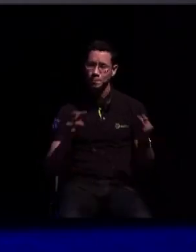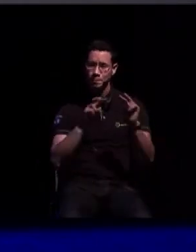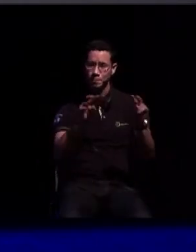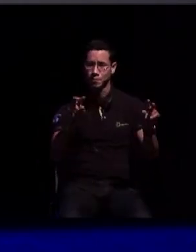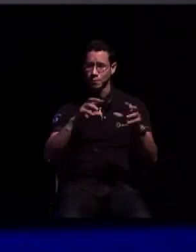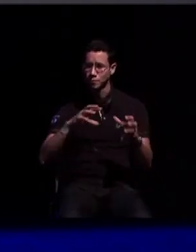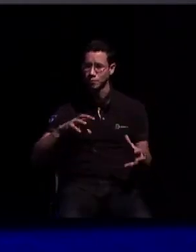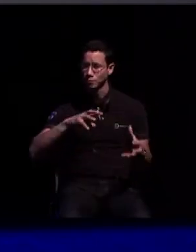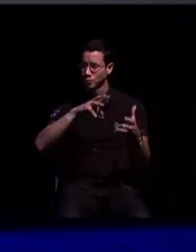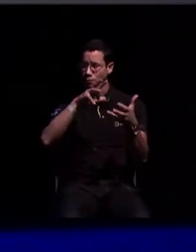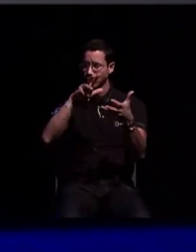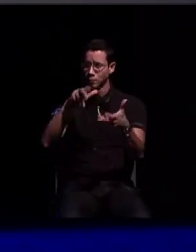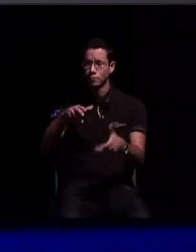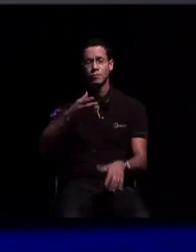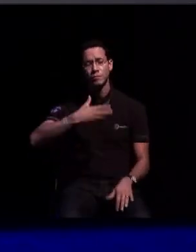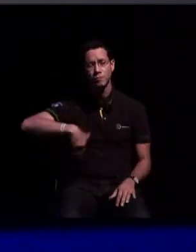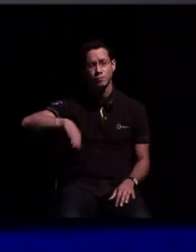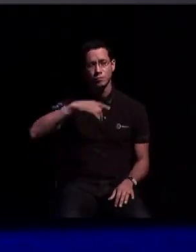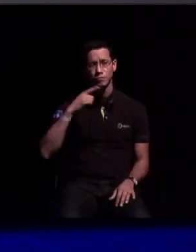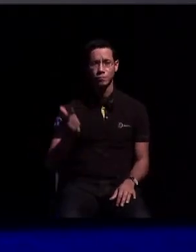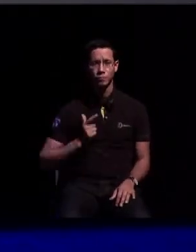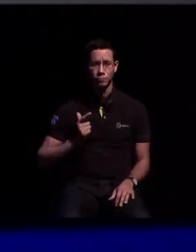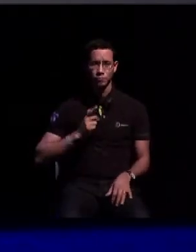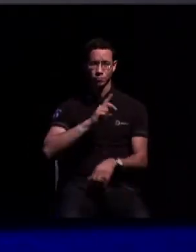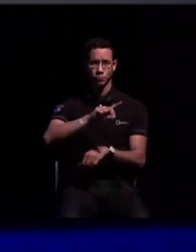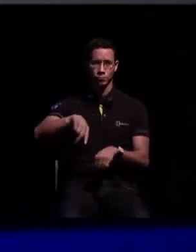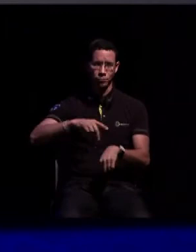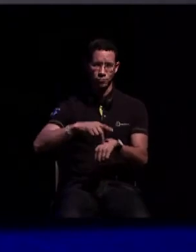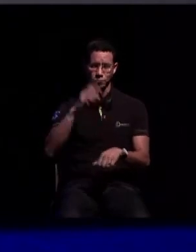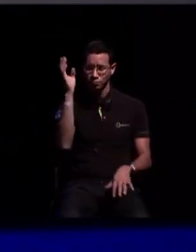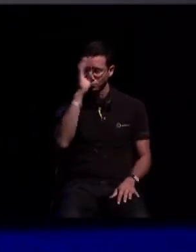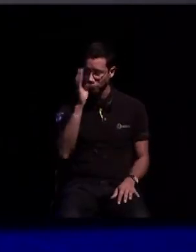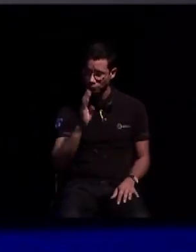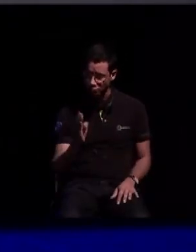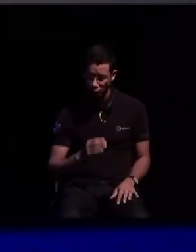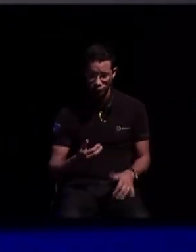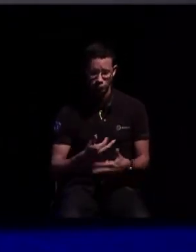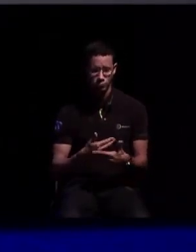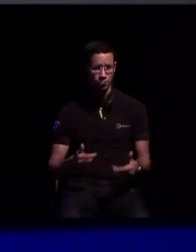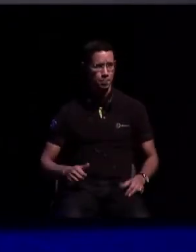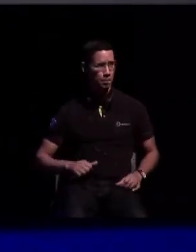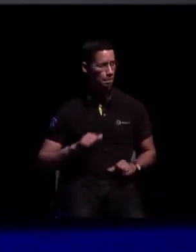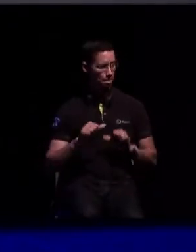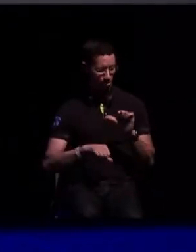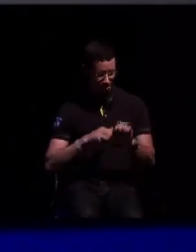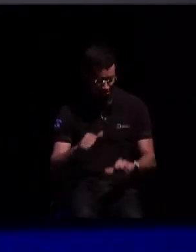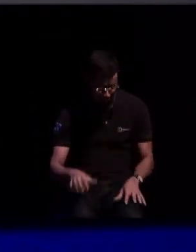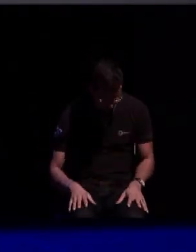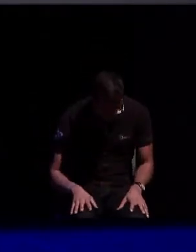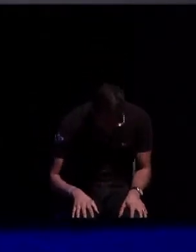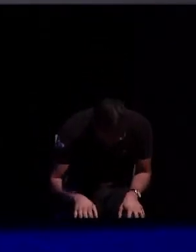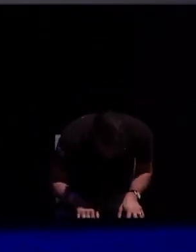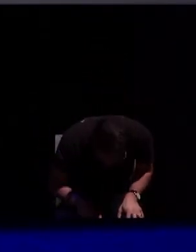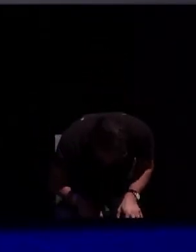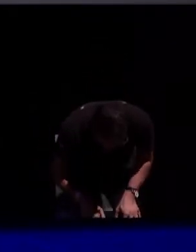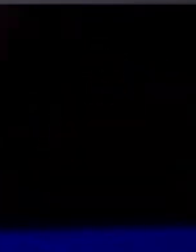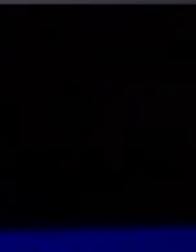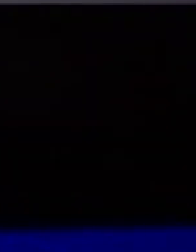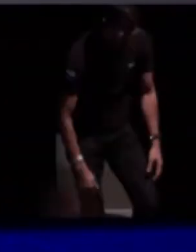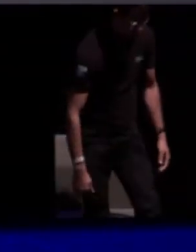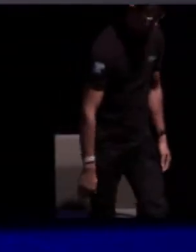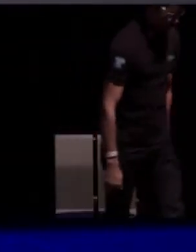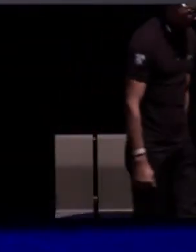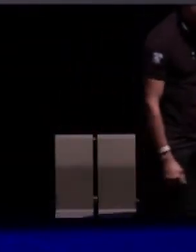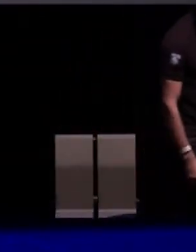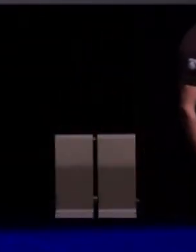universal, né, de que você tem, em países como Brasil, etc., essa ênfase no corpo, na afetividade, na